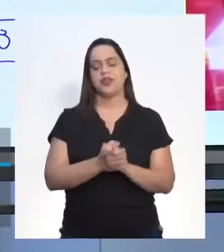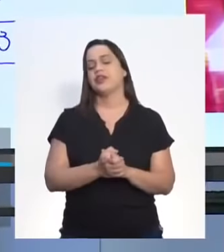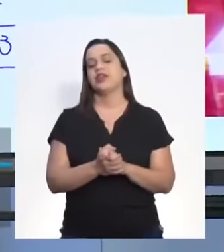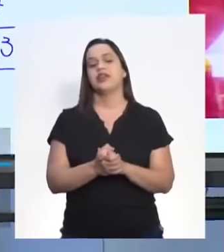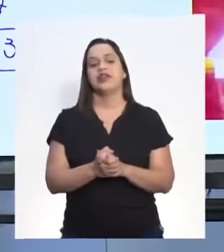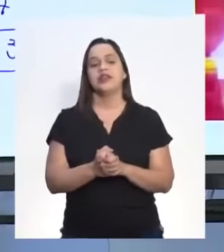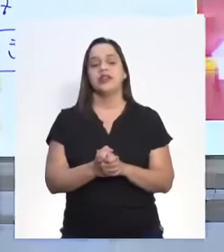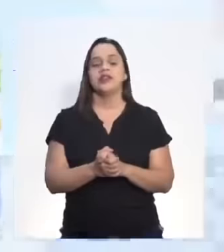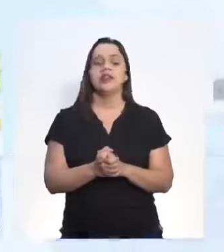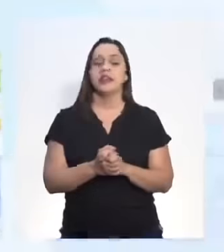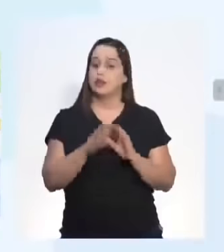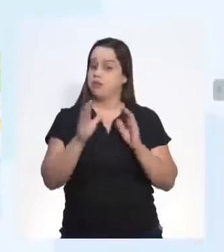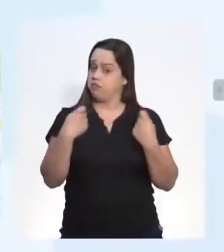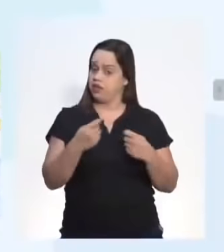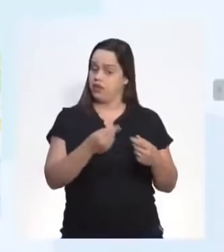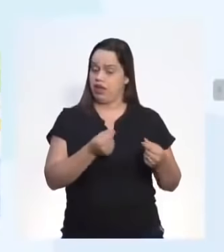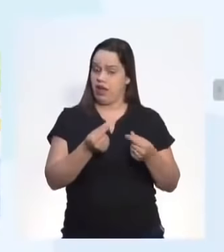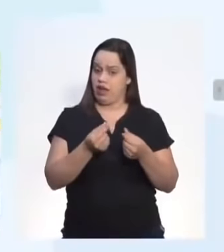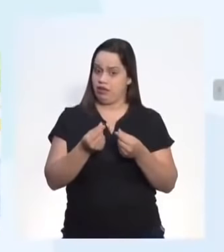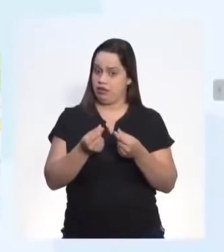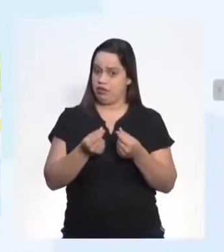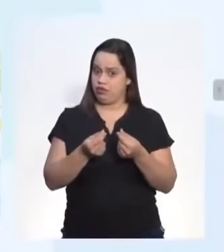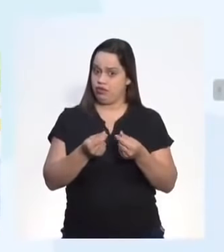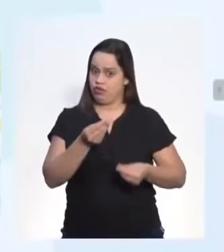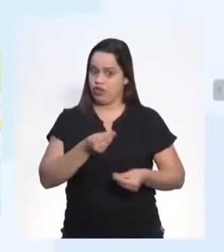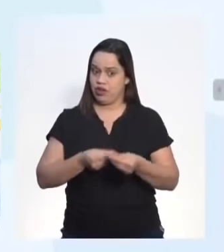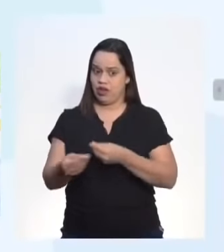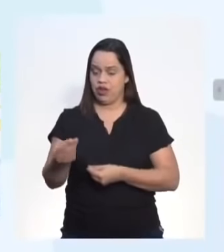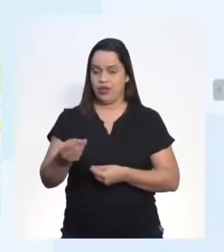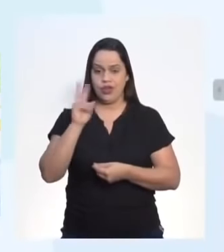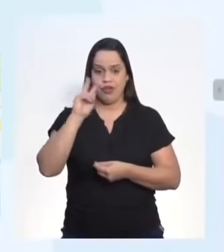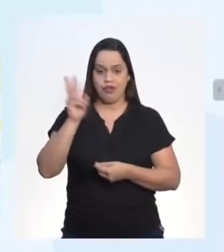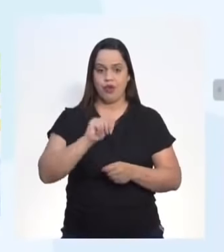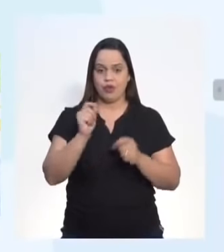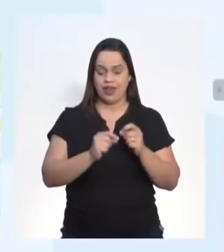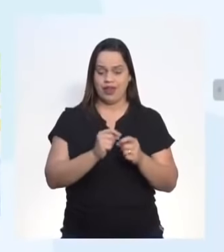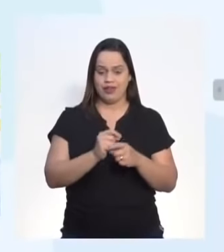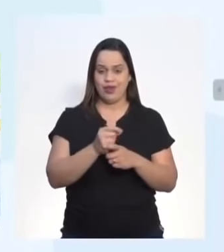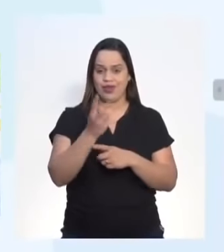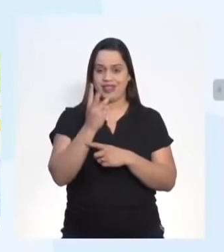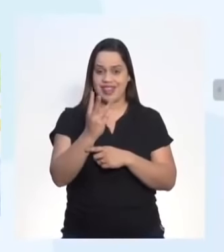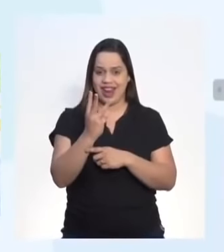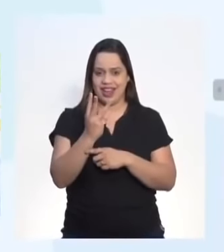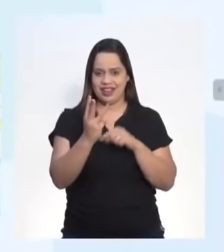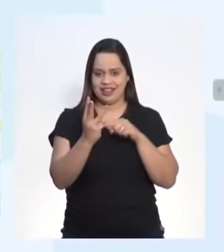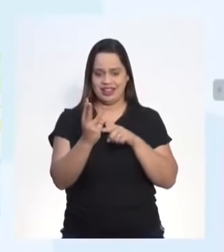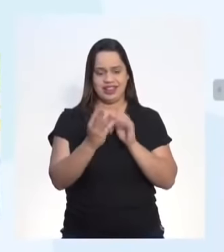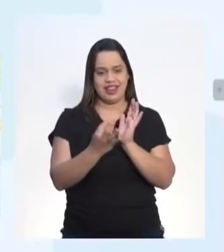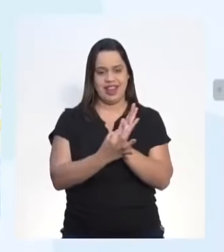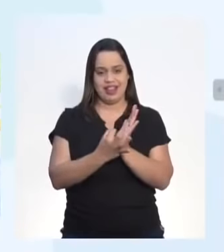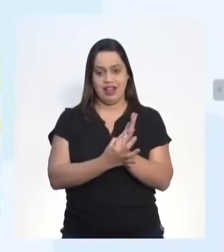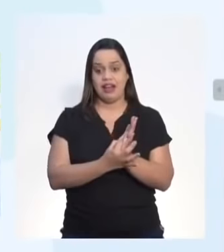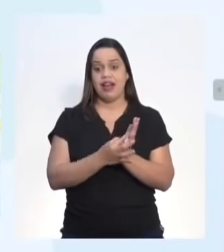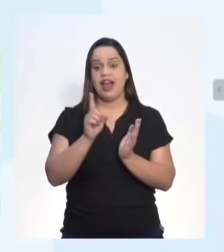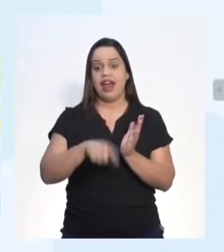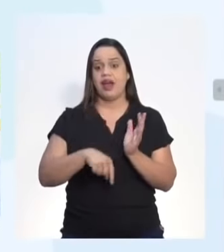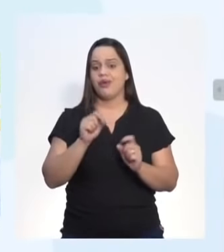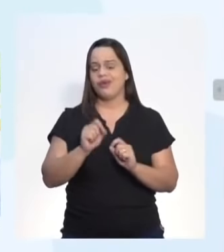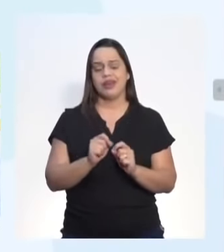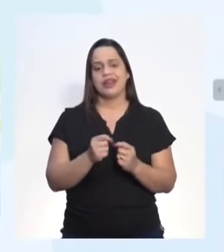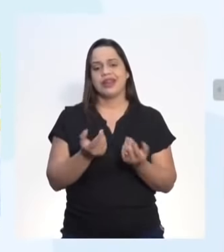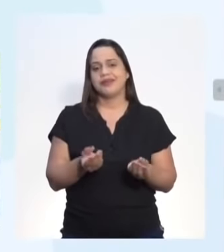110,53 de troco. Esse 3 aqui, esse 3 centavos, realmente, ele é